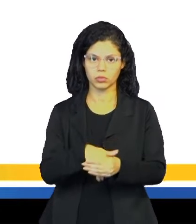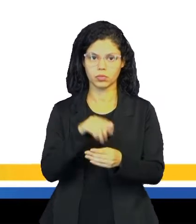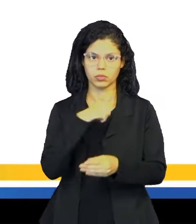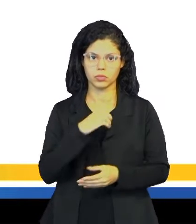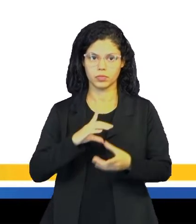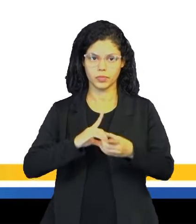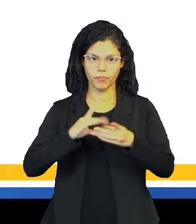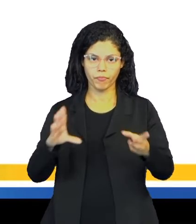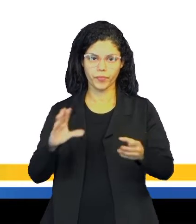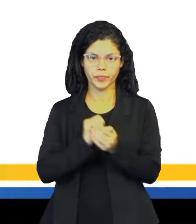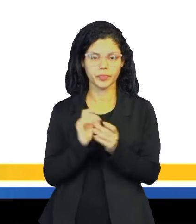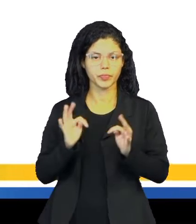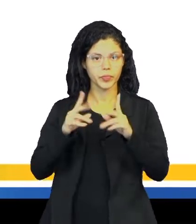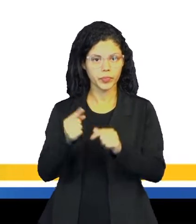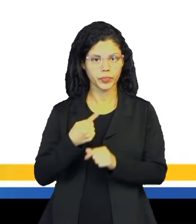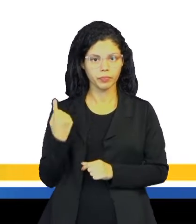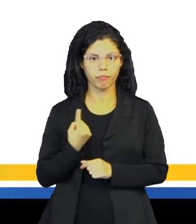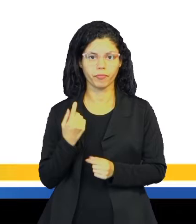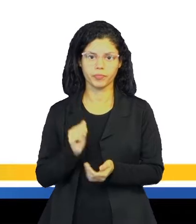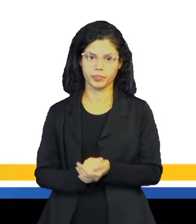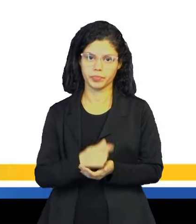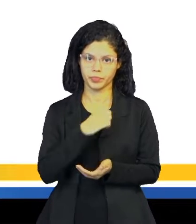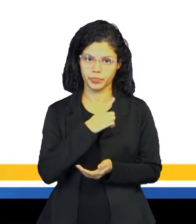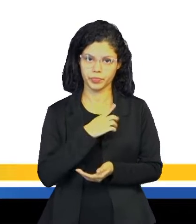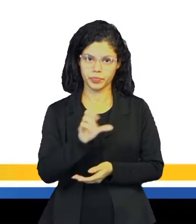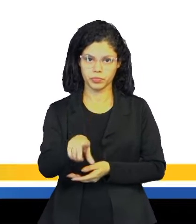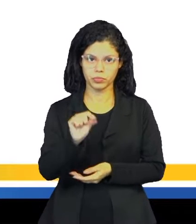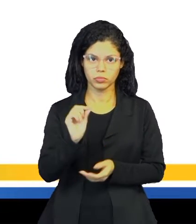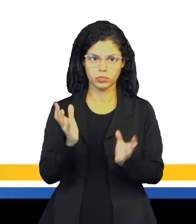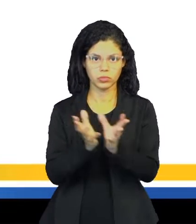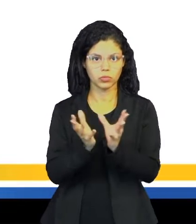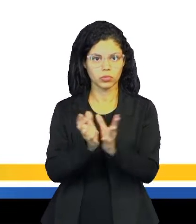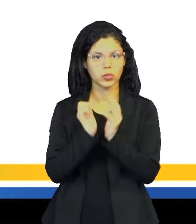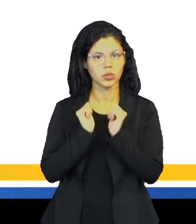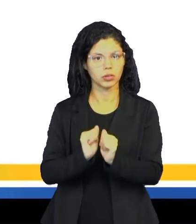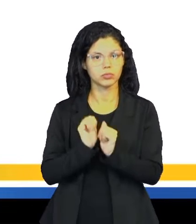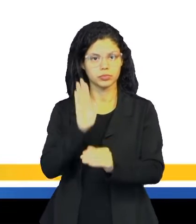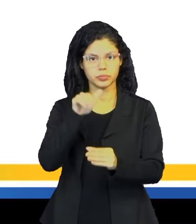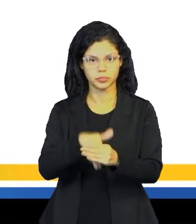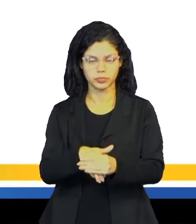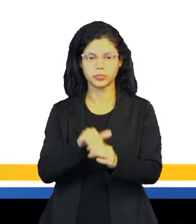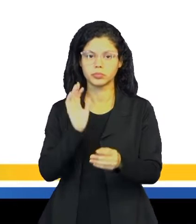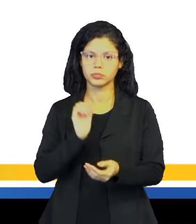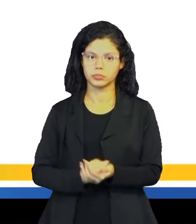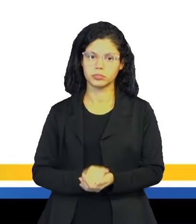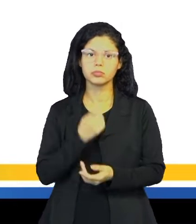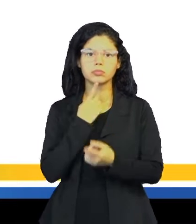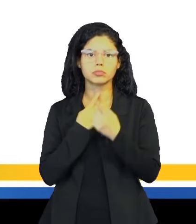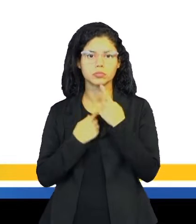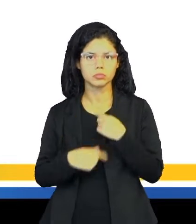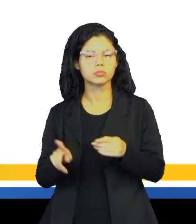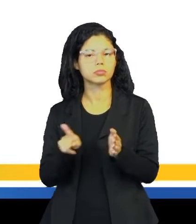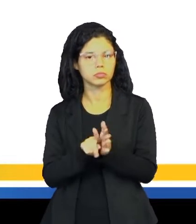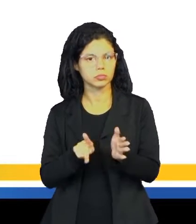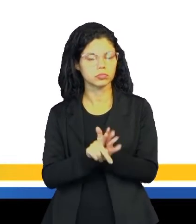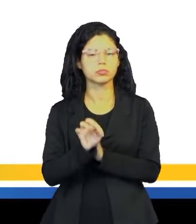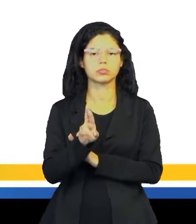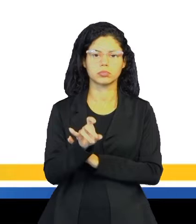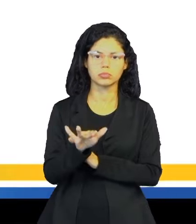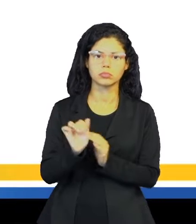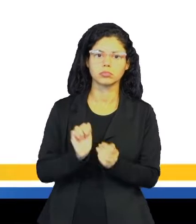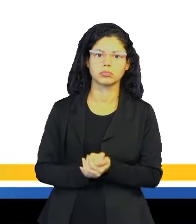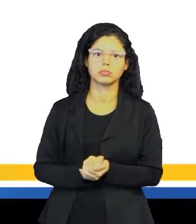ele só é democrático se todos os indivíduos afetados pelas decisões coletivas puderem votar e serem votados.